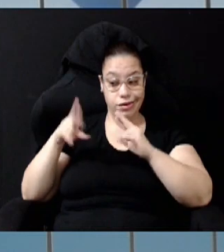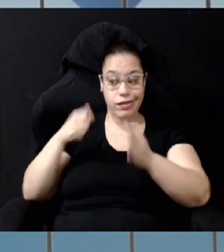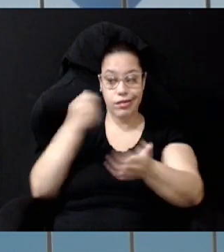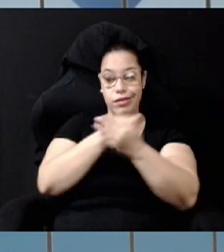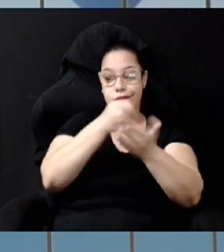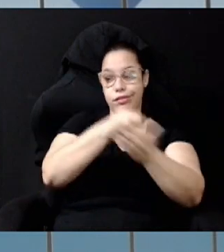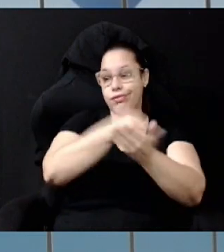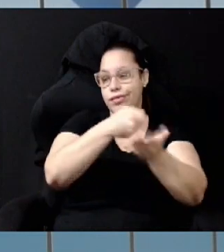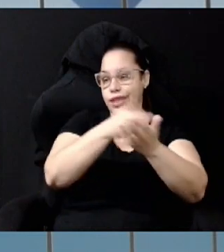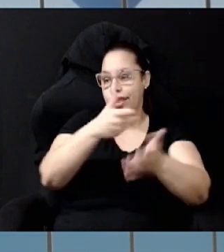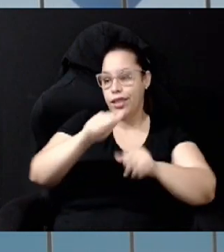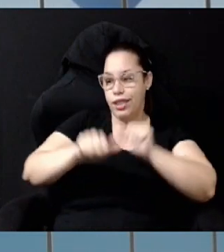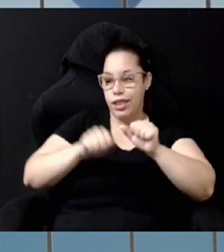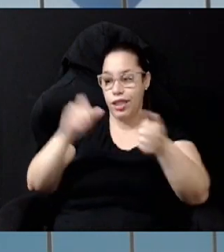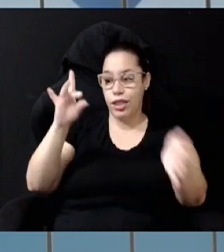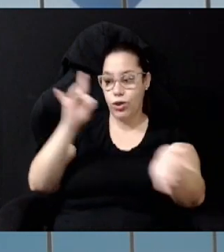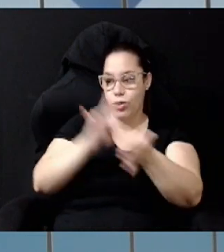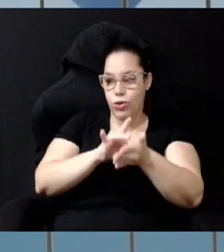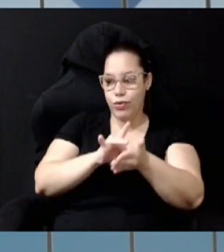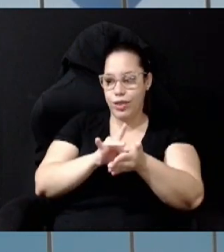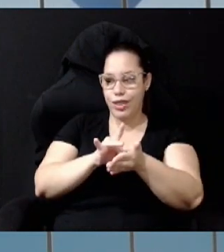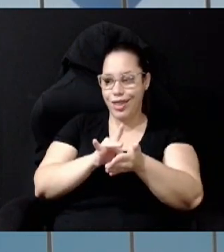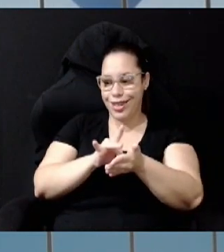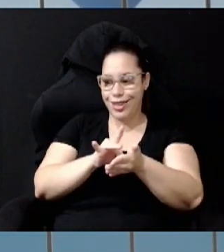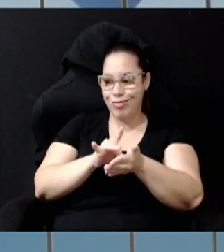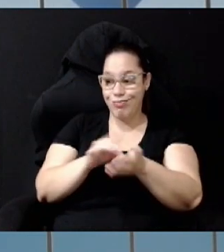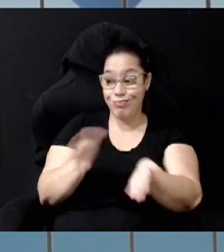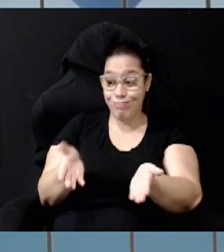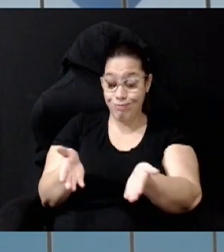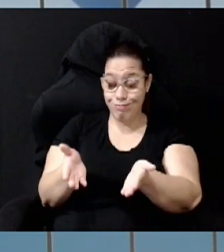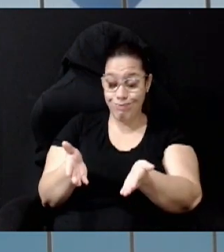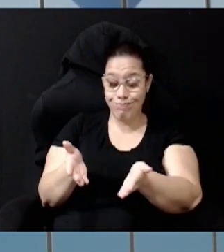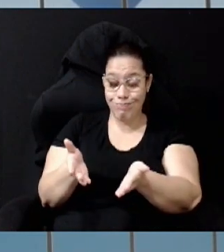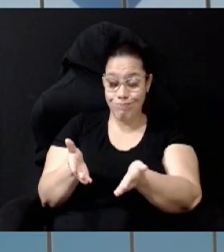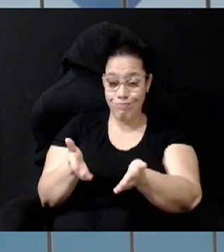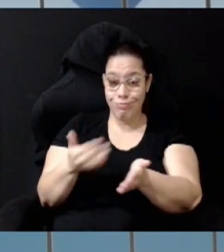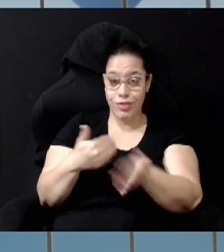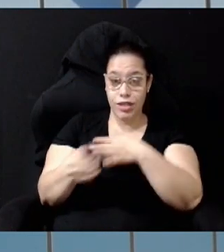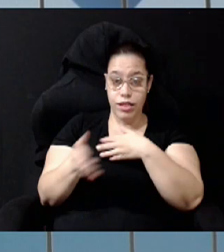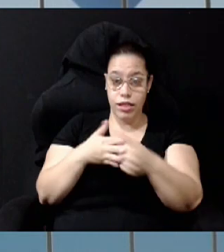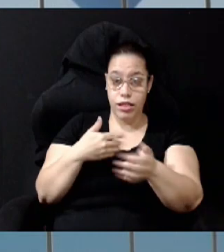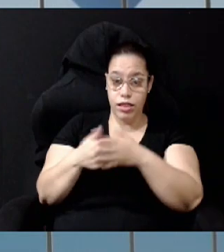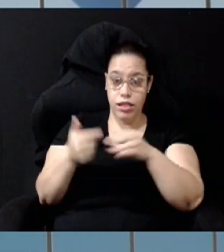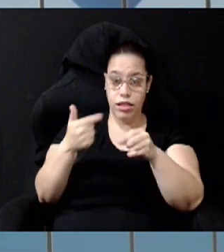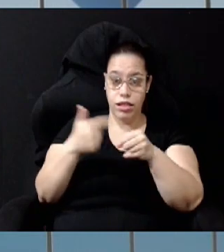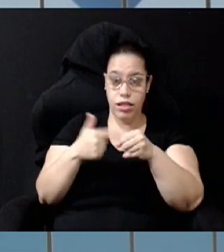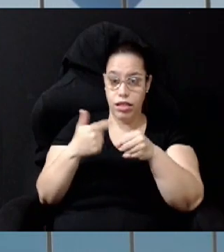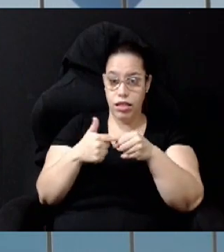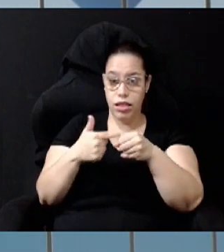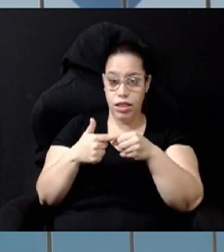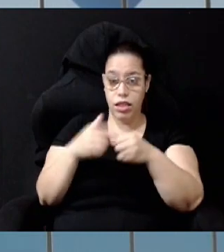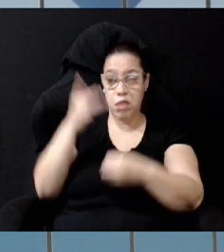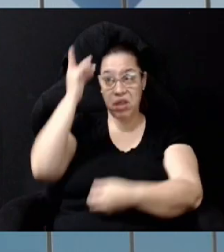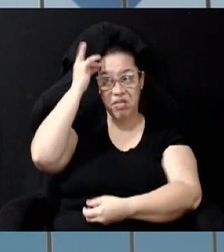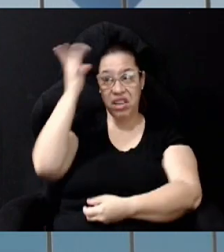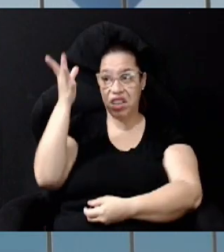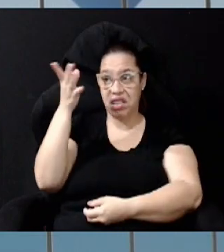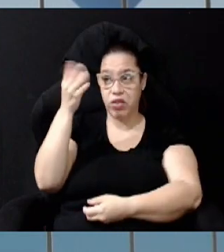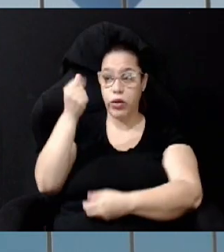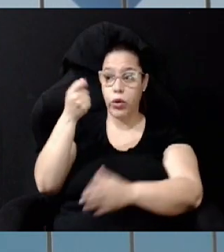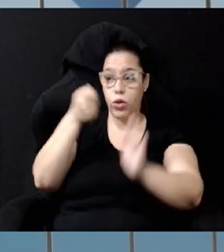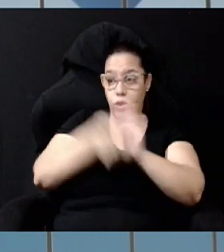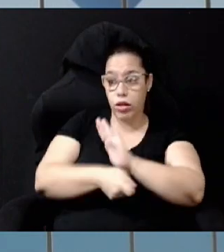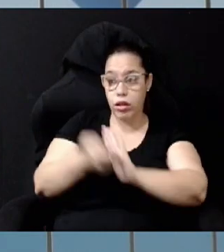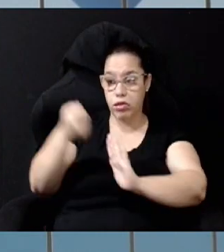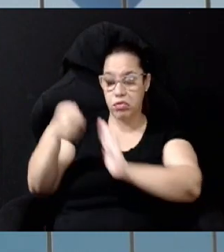mudanças precisem de fato acontecer. Porque senão o petróleo está ali, está sendo explorado, é mais fácil, eu tenho dinheiro sendo gerado, tenho renda